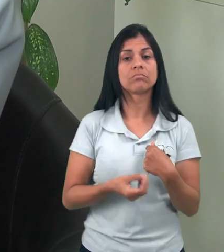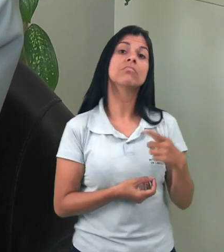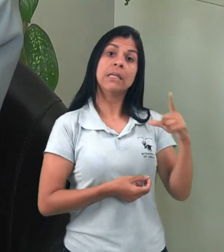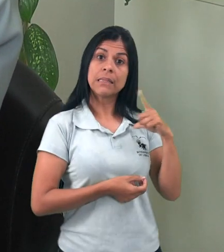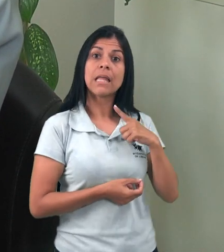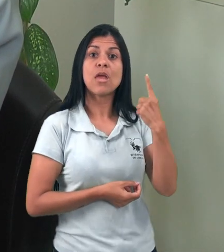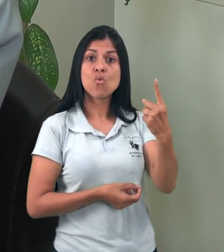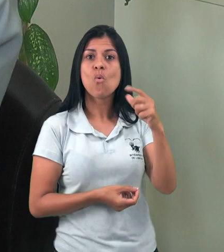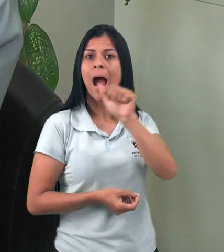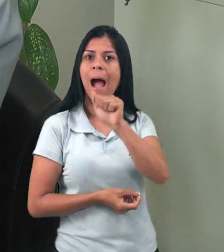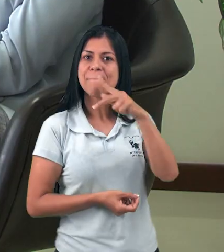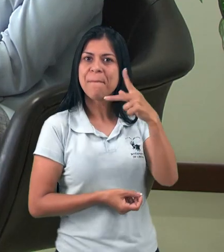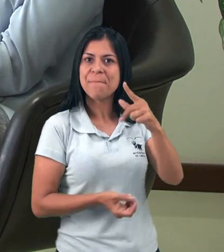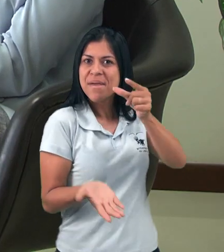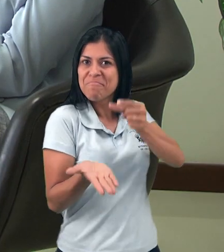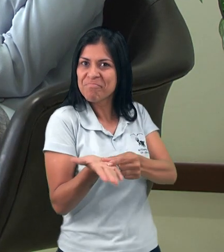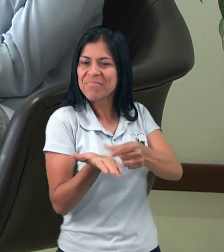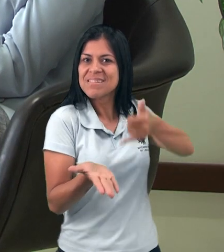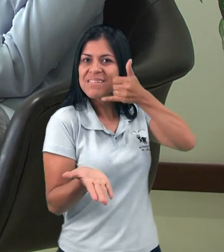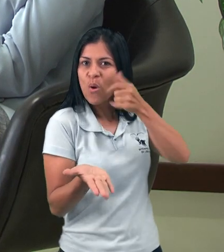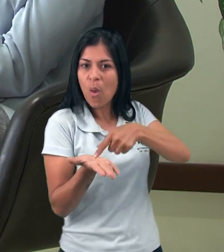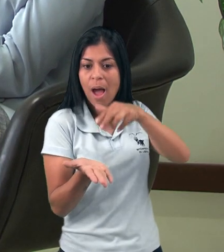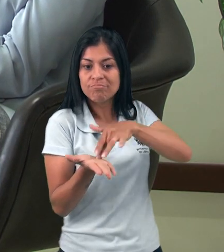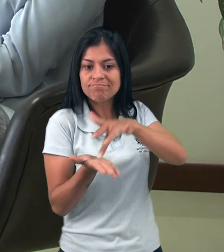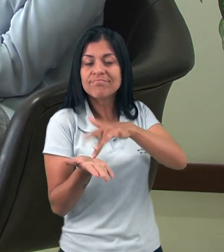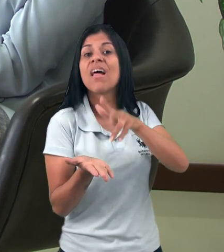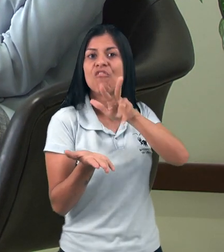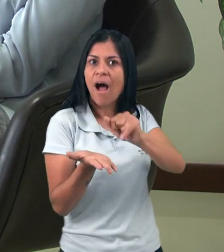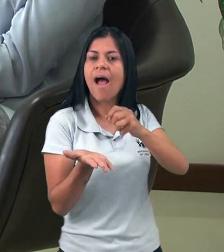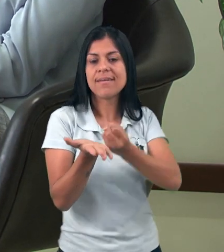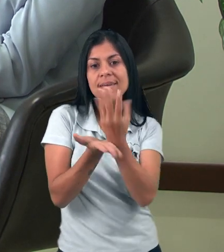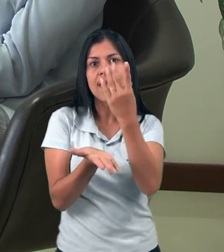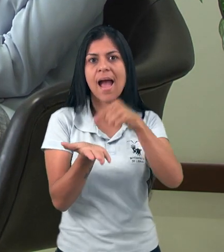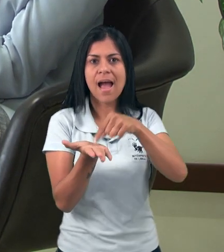para diagnóstico de câncer de pele. Então, por esse aplicativo,